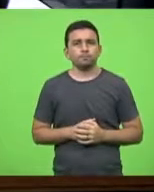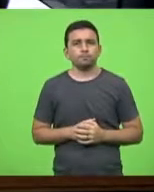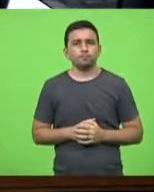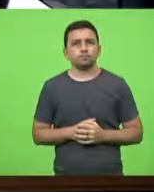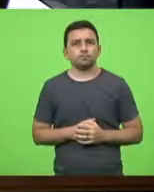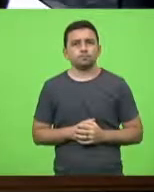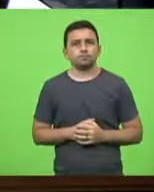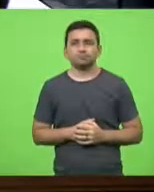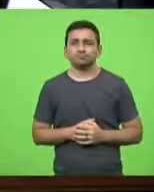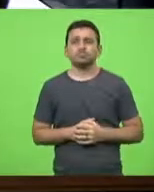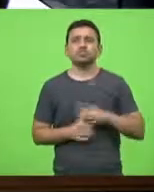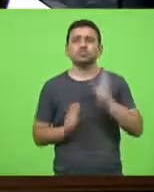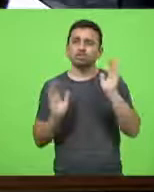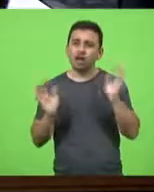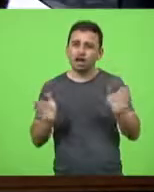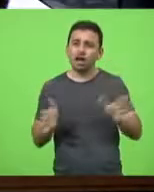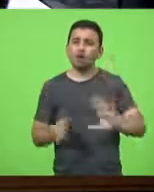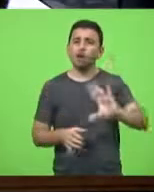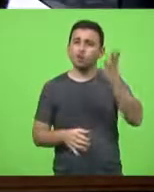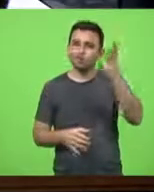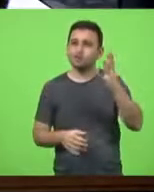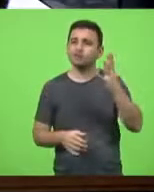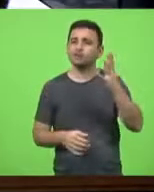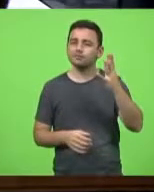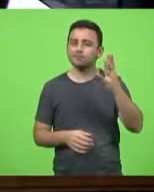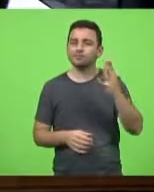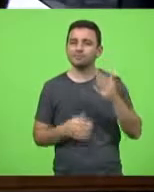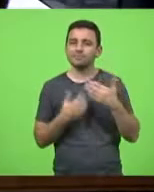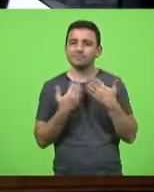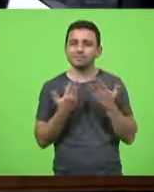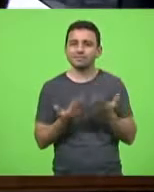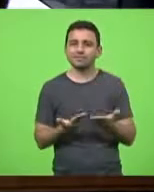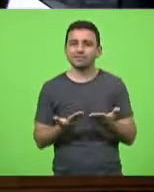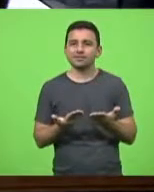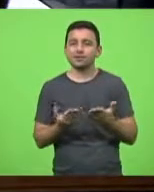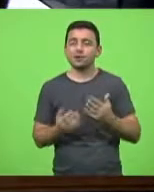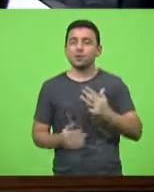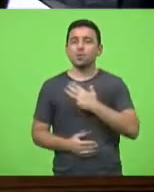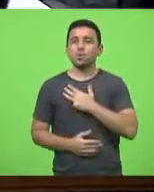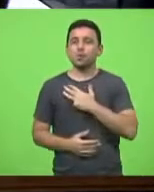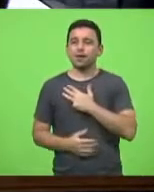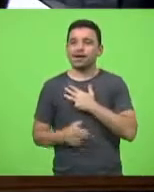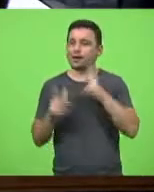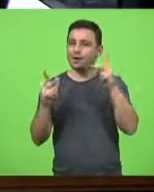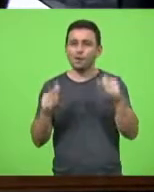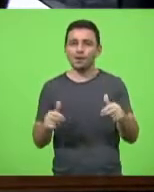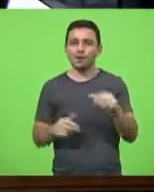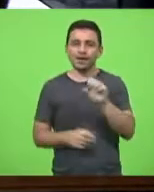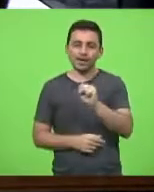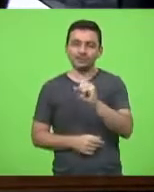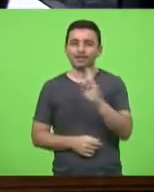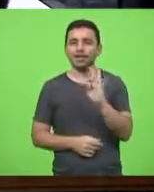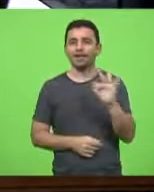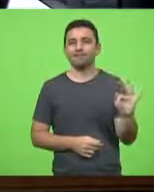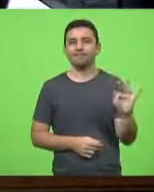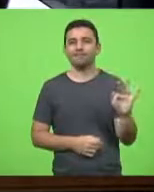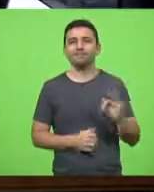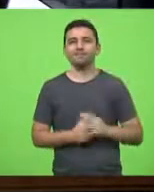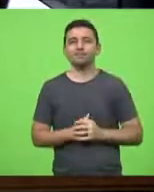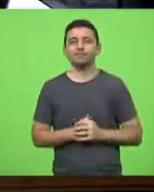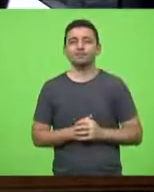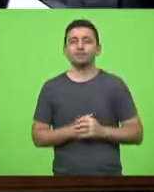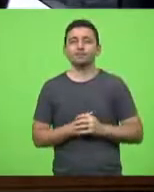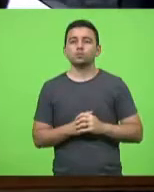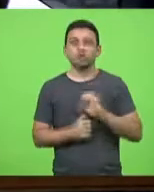E foi justamente o que aconteceu na sentença do Lula no STF essa semana, em que o